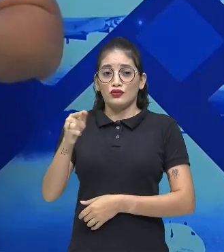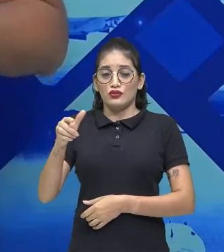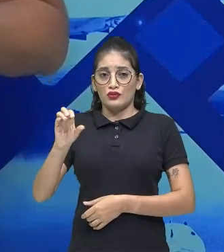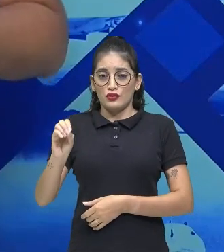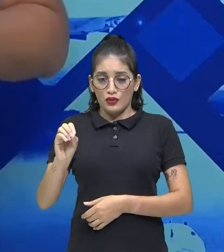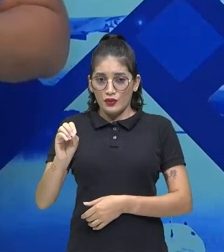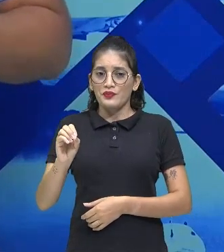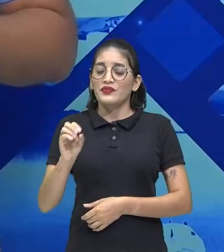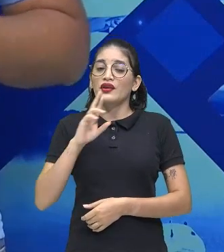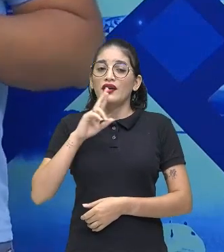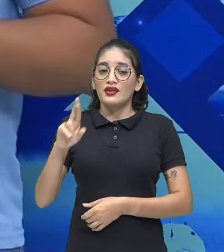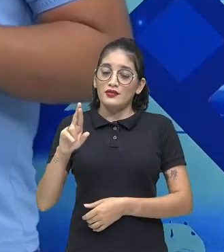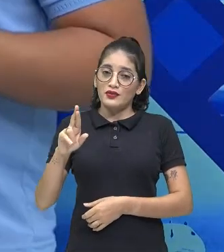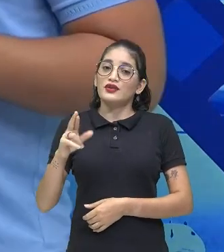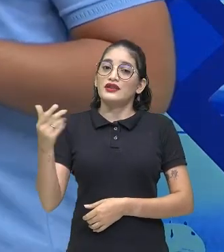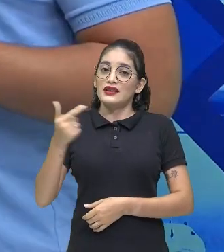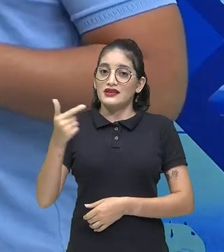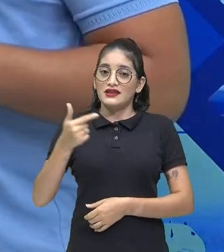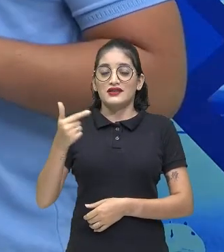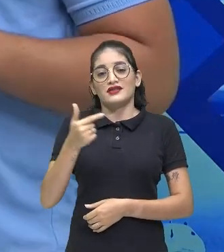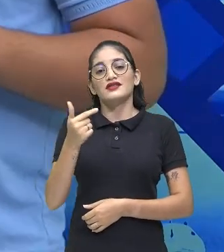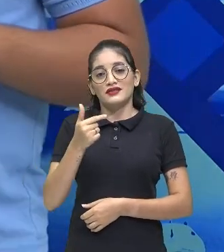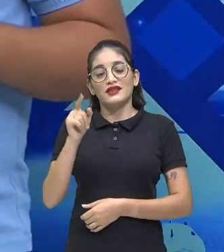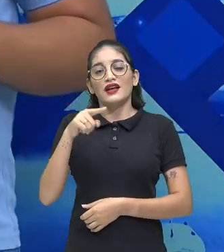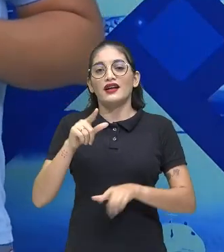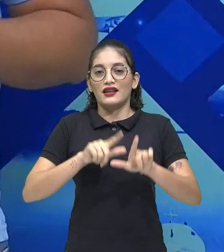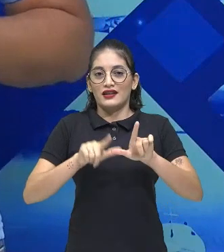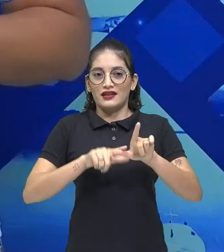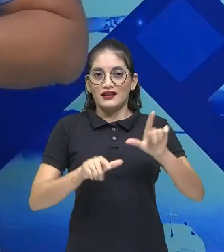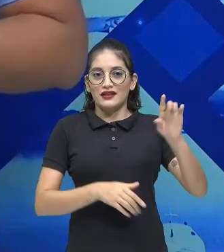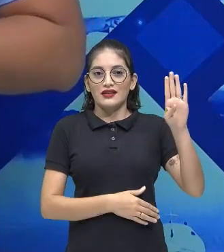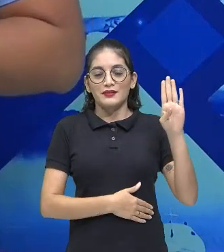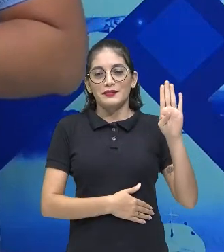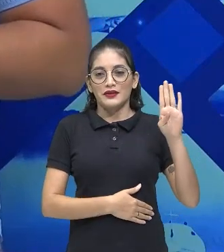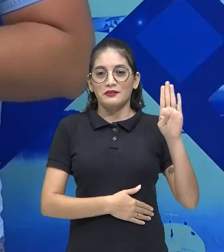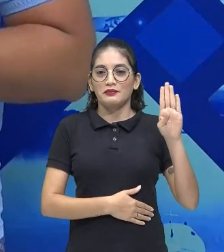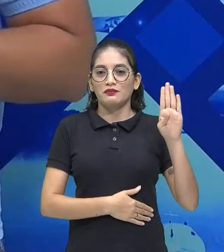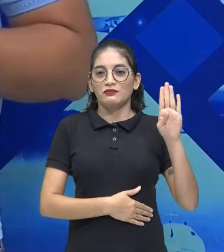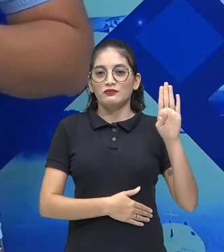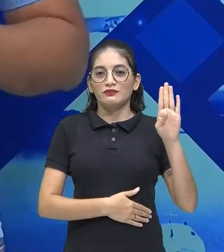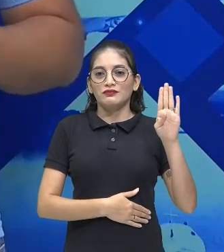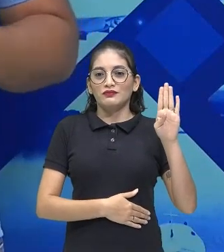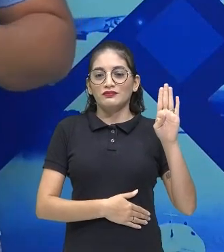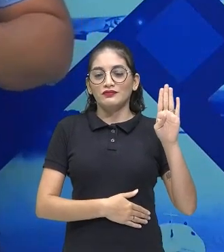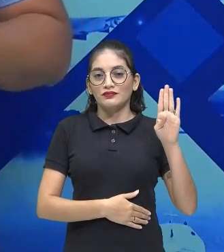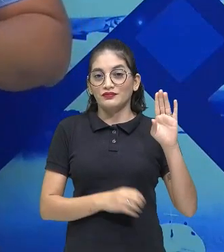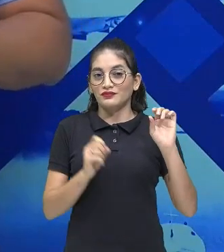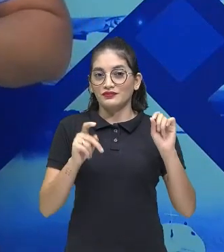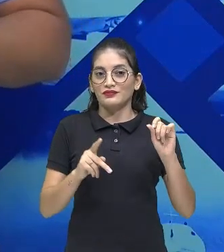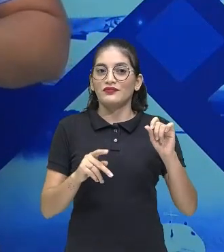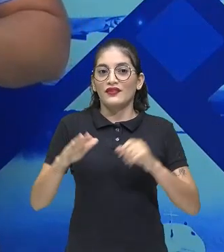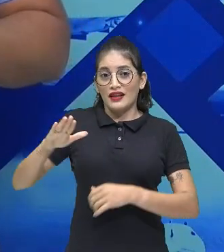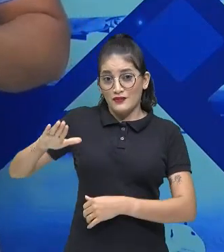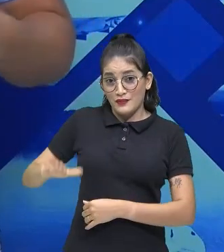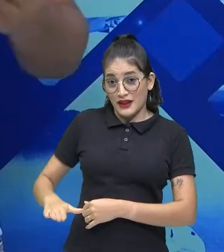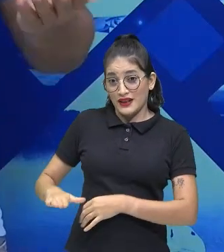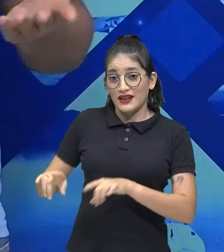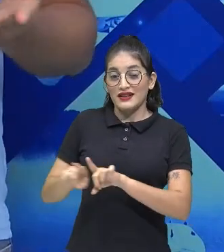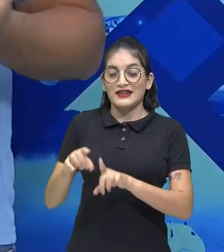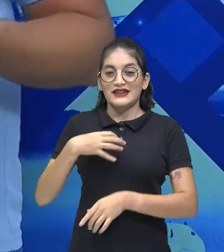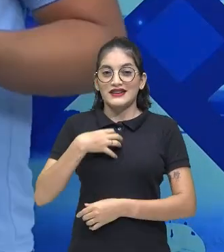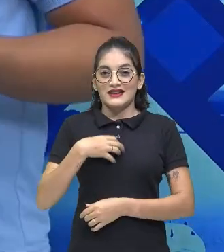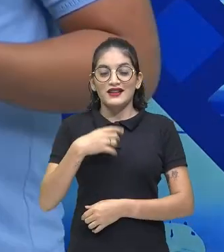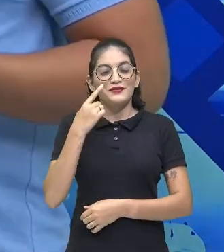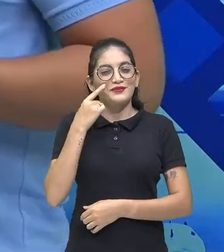gente que a resposta correta para essa questão de número 2 é a letra B, certo? Pequeno e zangado.